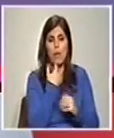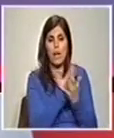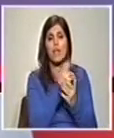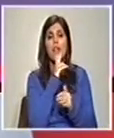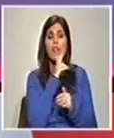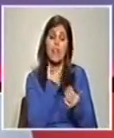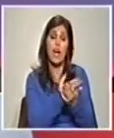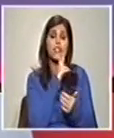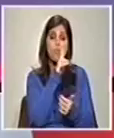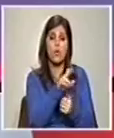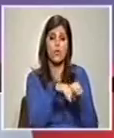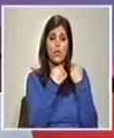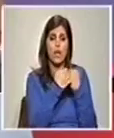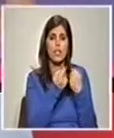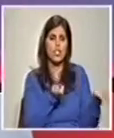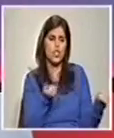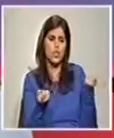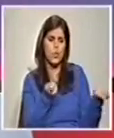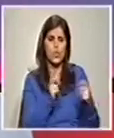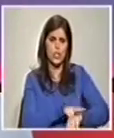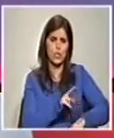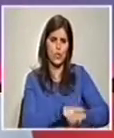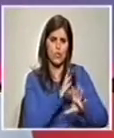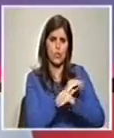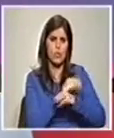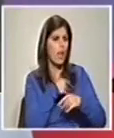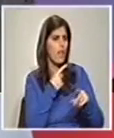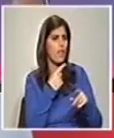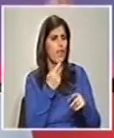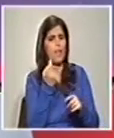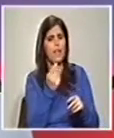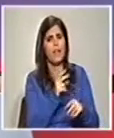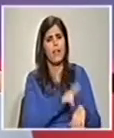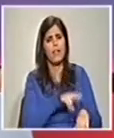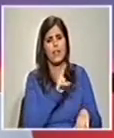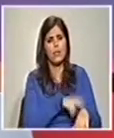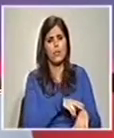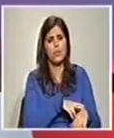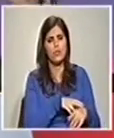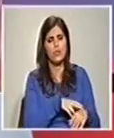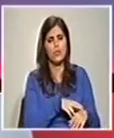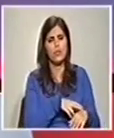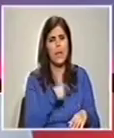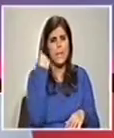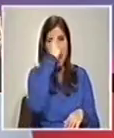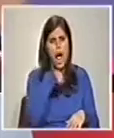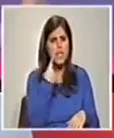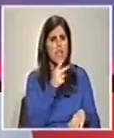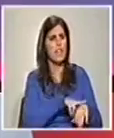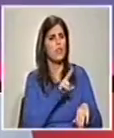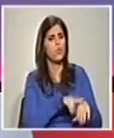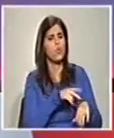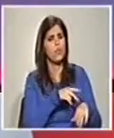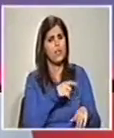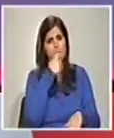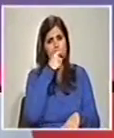social, vários gestores, diretores de marketing, diretores gráficos, diretores de sociologia para pensar o que